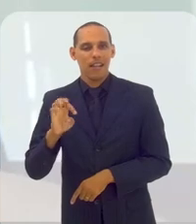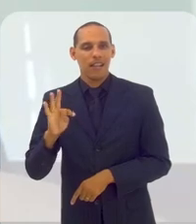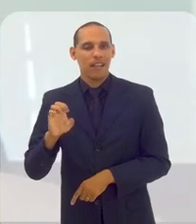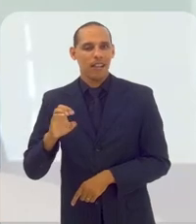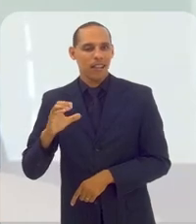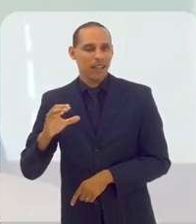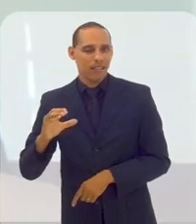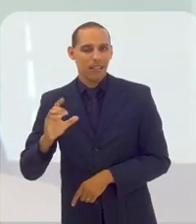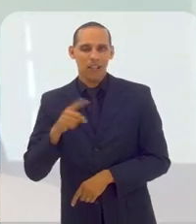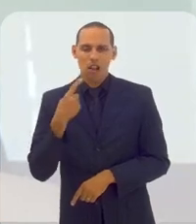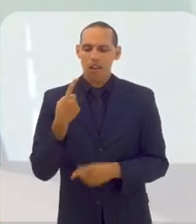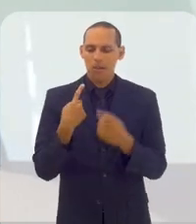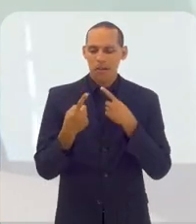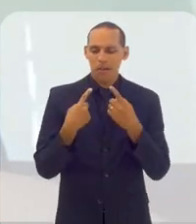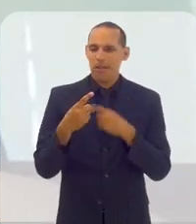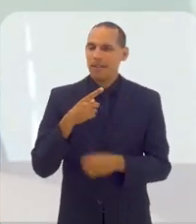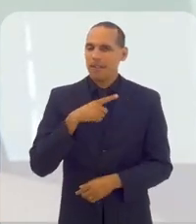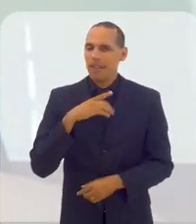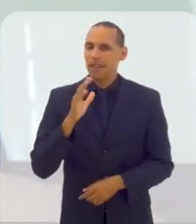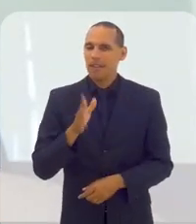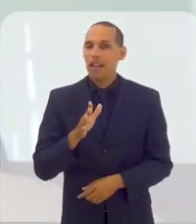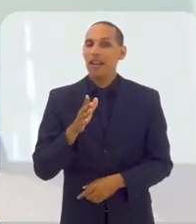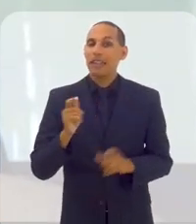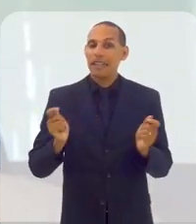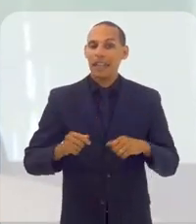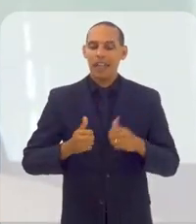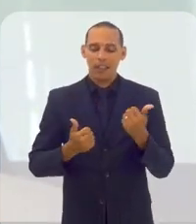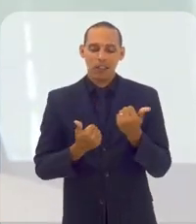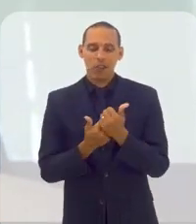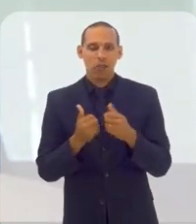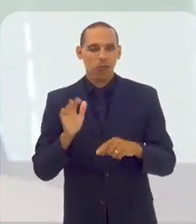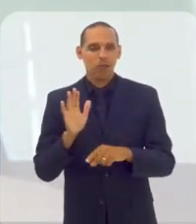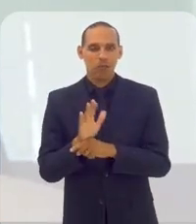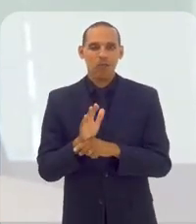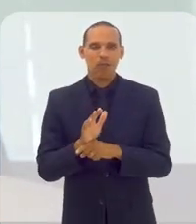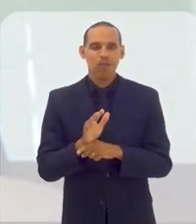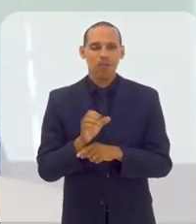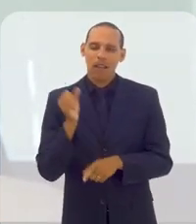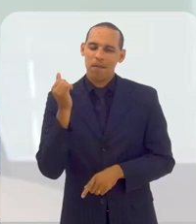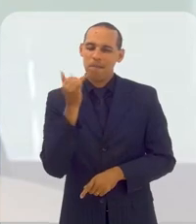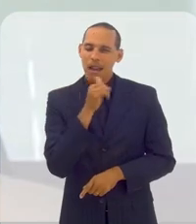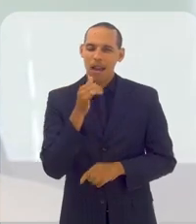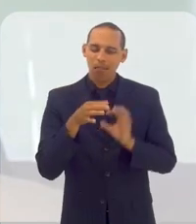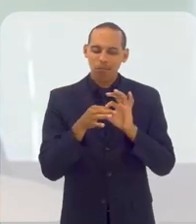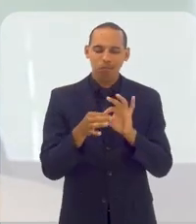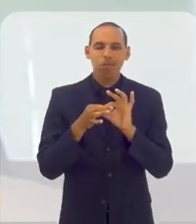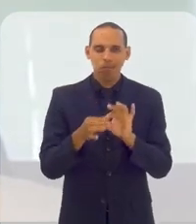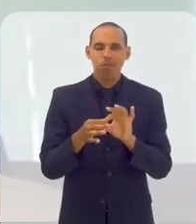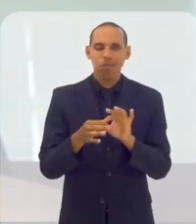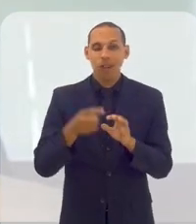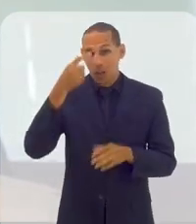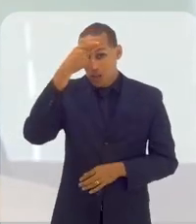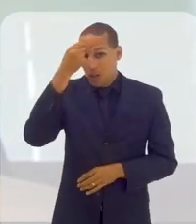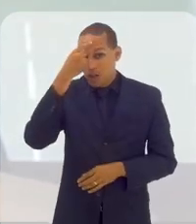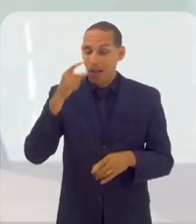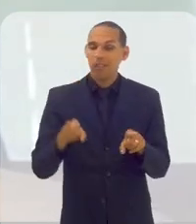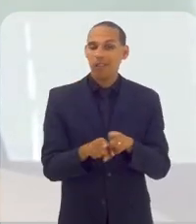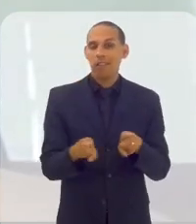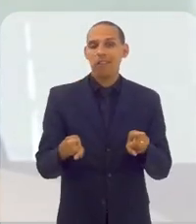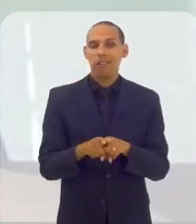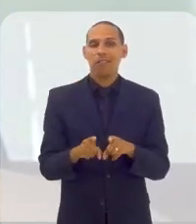muito afinado mas eu acho que a gente pode ajudar de forma sinérgica e com as Universidades também